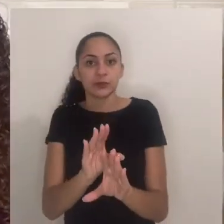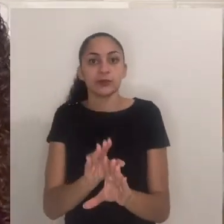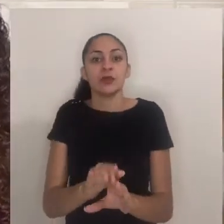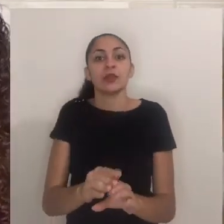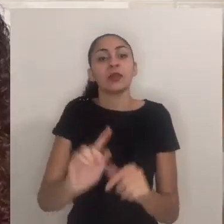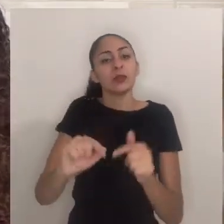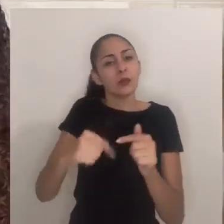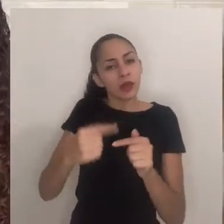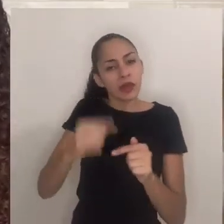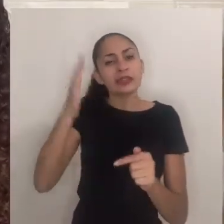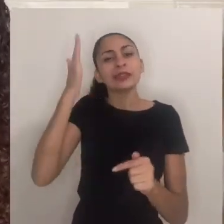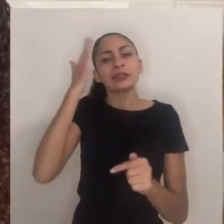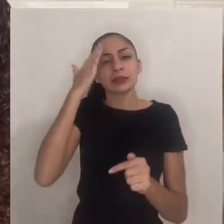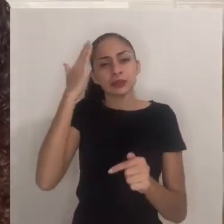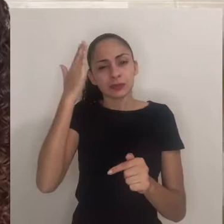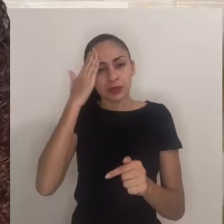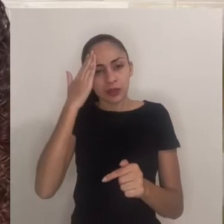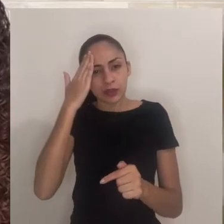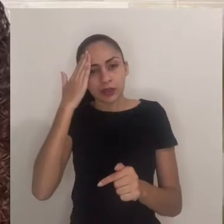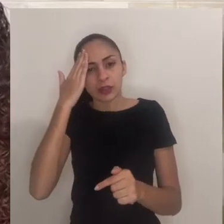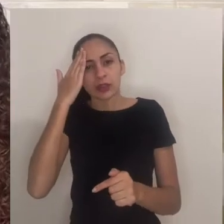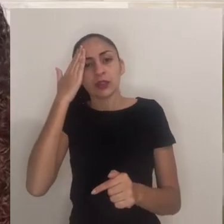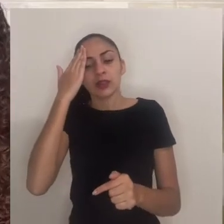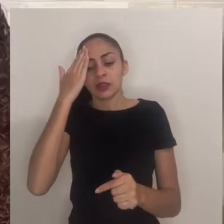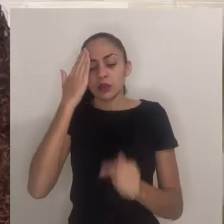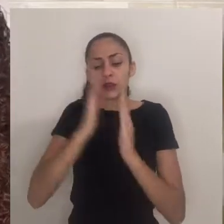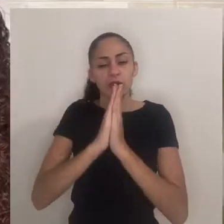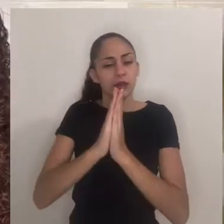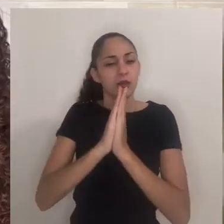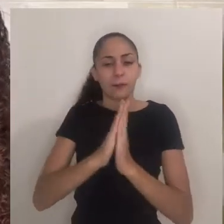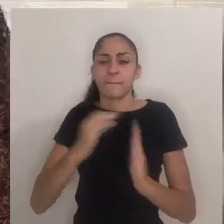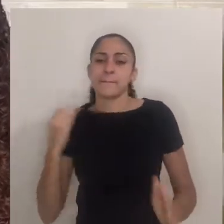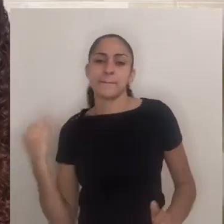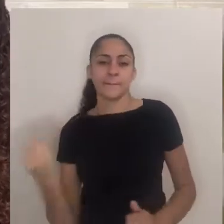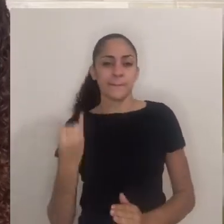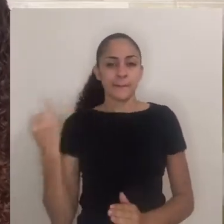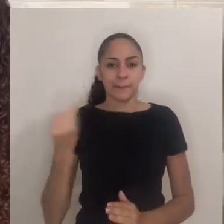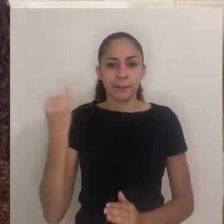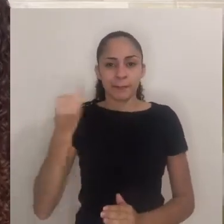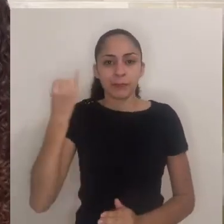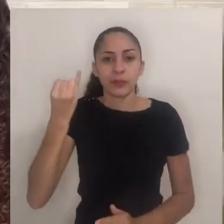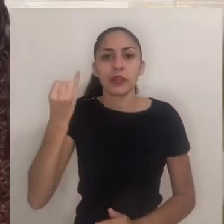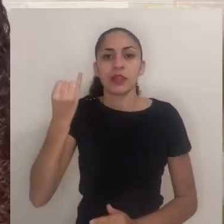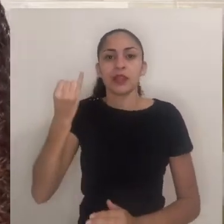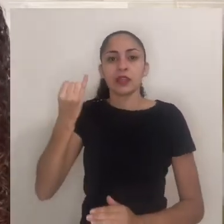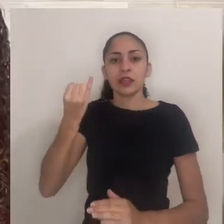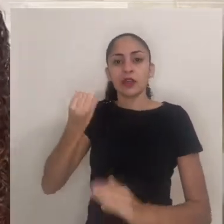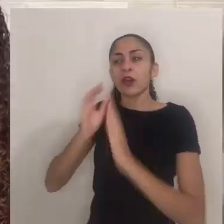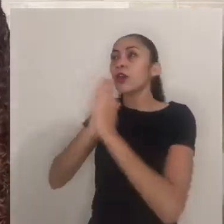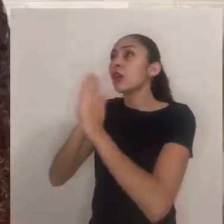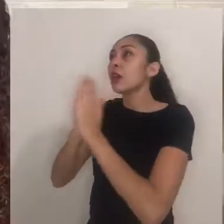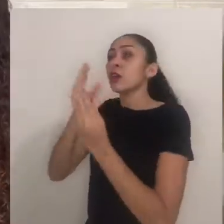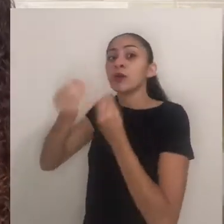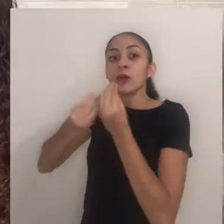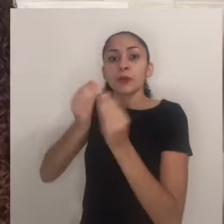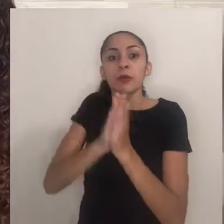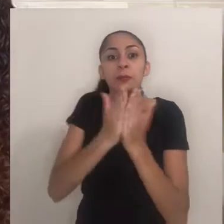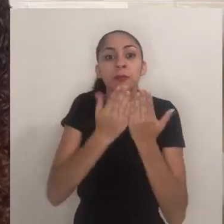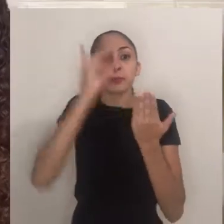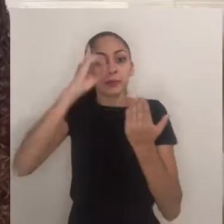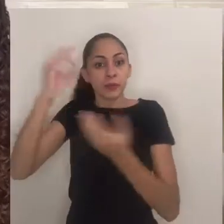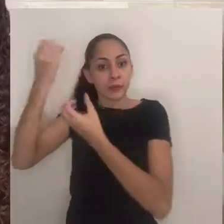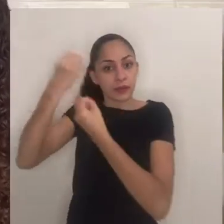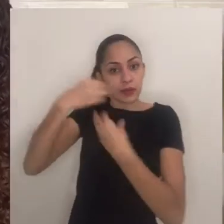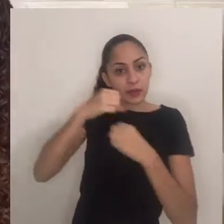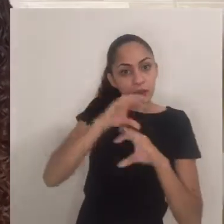queridos, depois de reconhecer a importância da oração, depois de entender a necessidade de colocá-la em prática de forma bíblica,